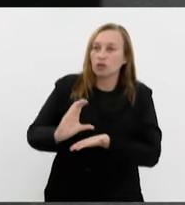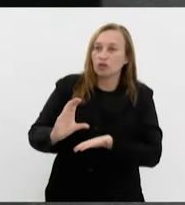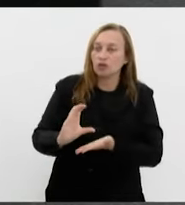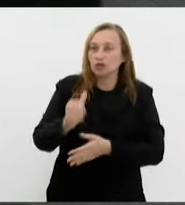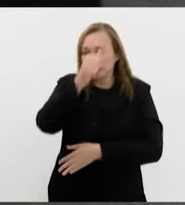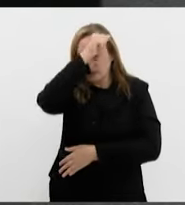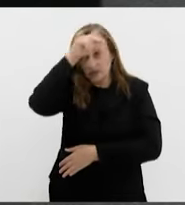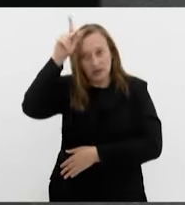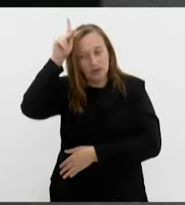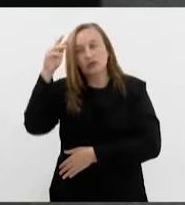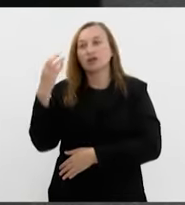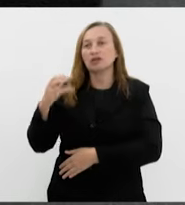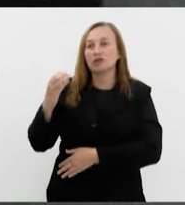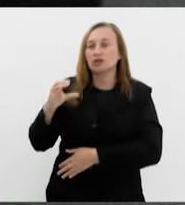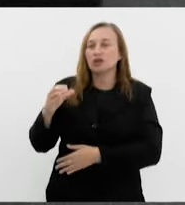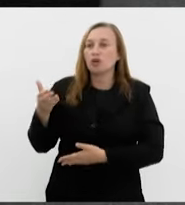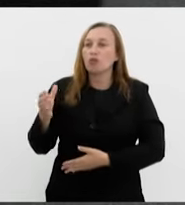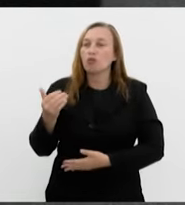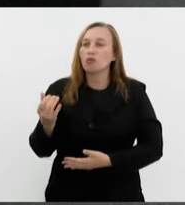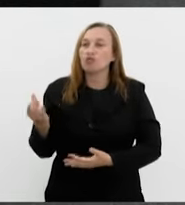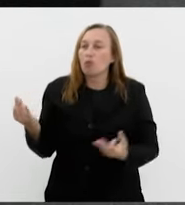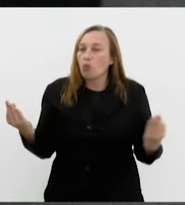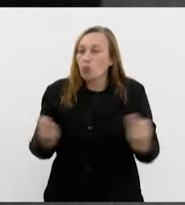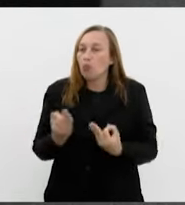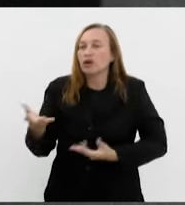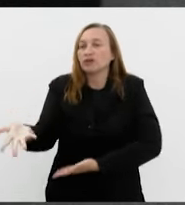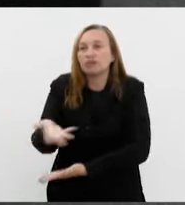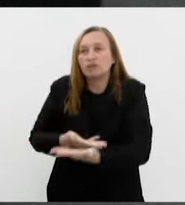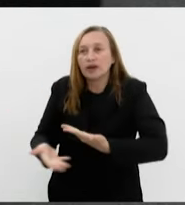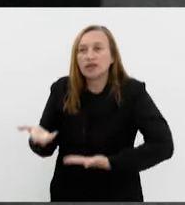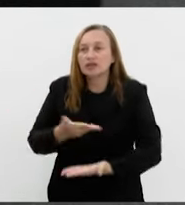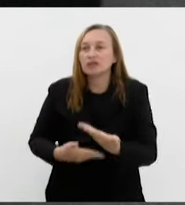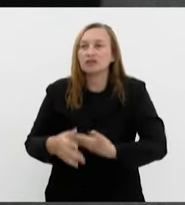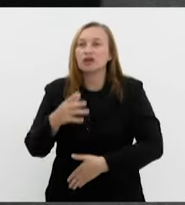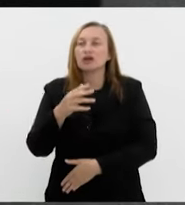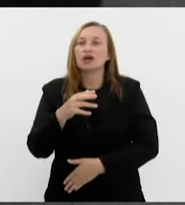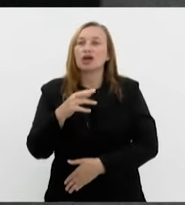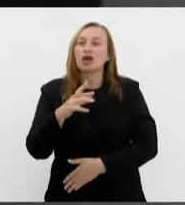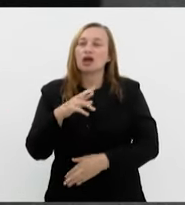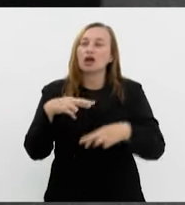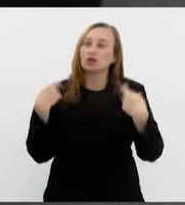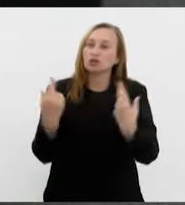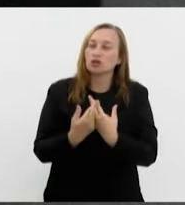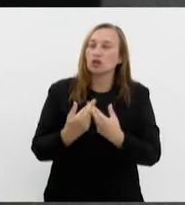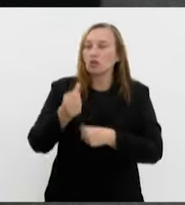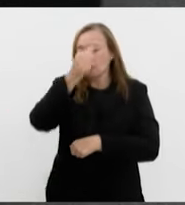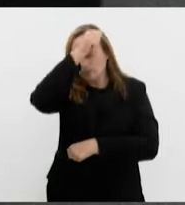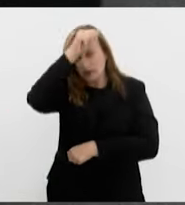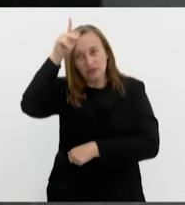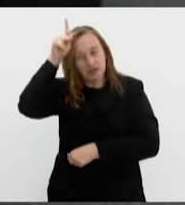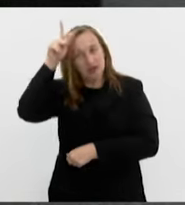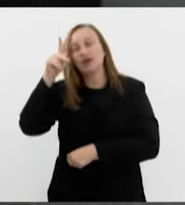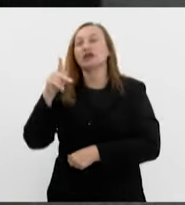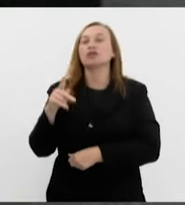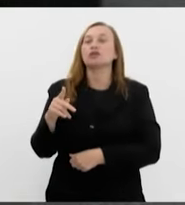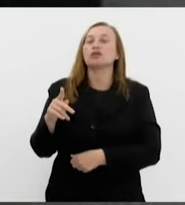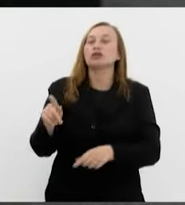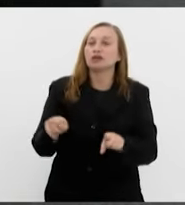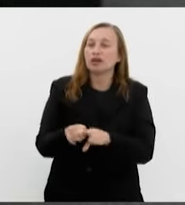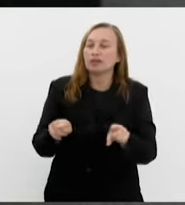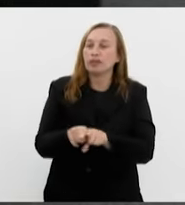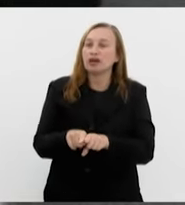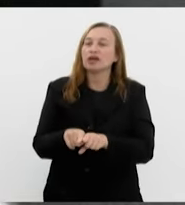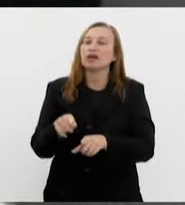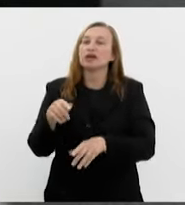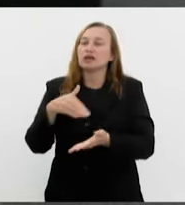E começamos ali uma ótima parceria. Fizemos uma reunião com o prefeito Axel Grael, com o secretário executivo Rodrigo Neves. O programa